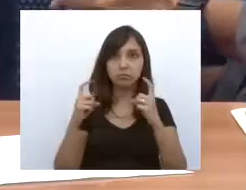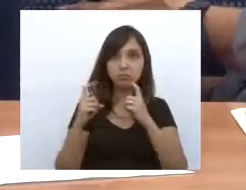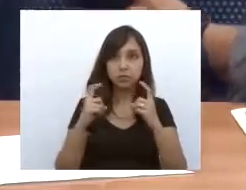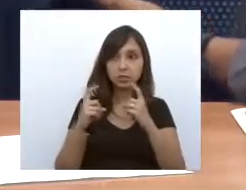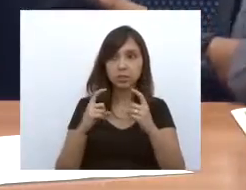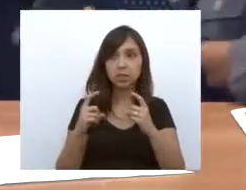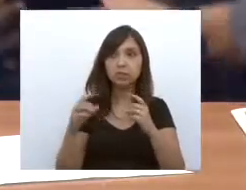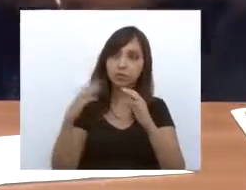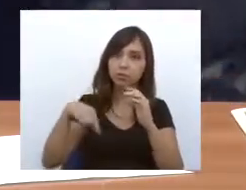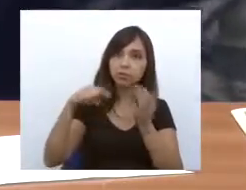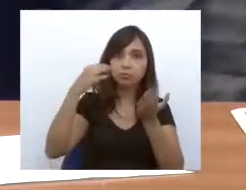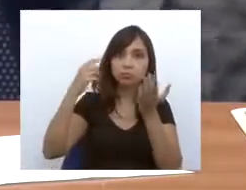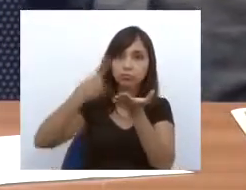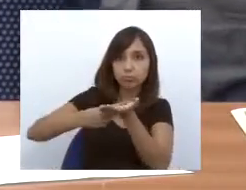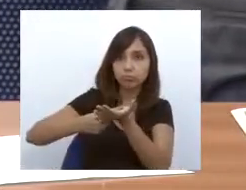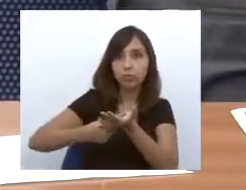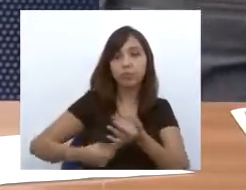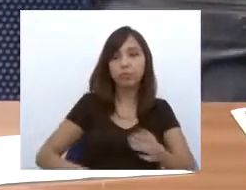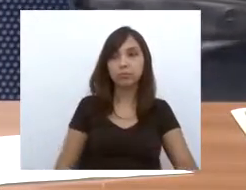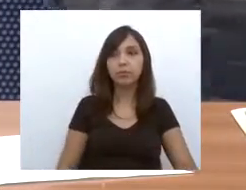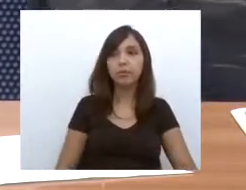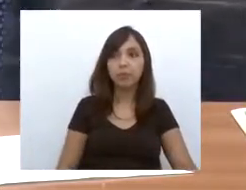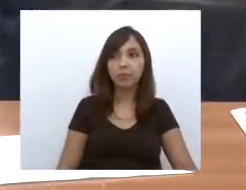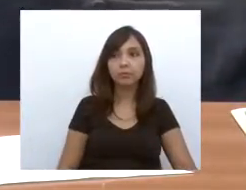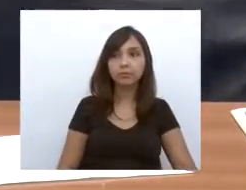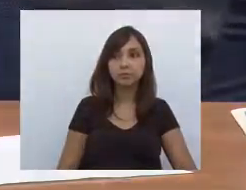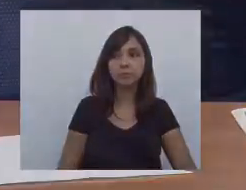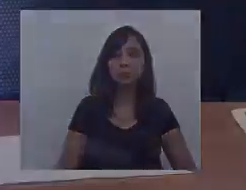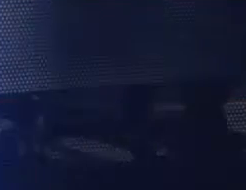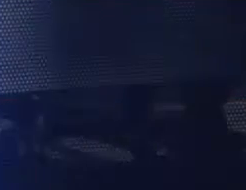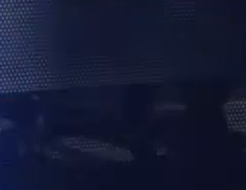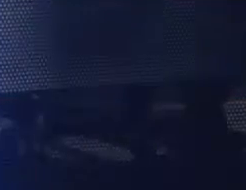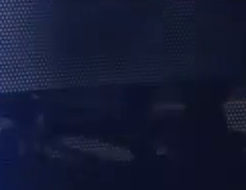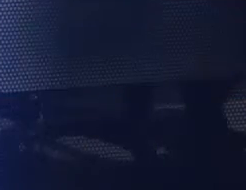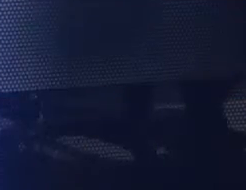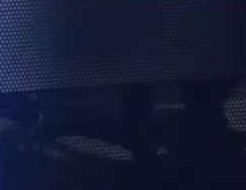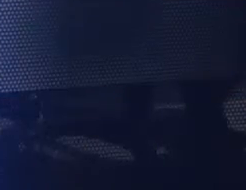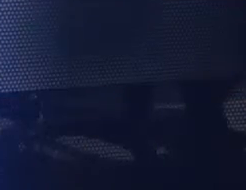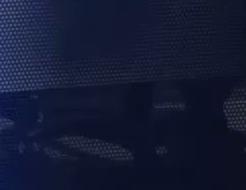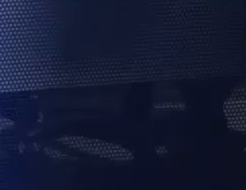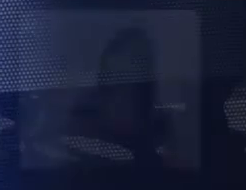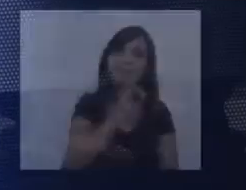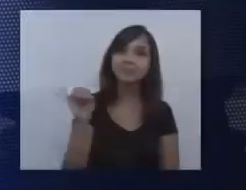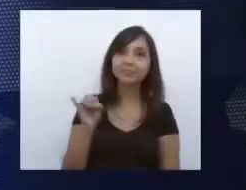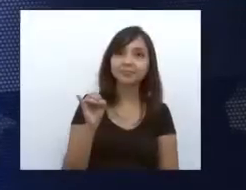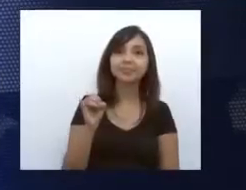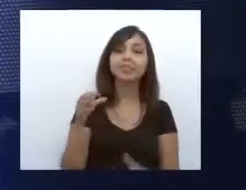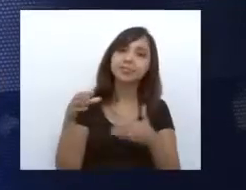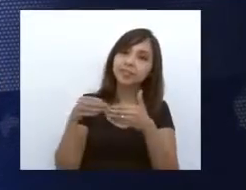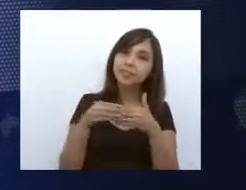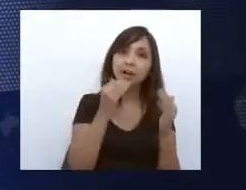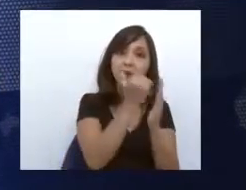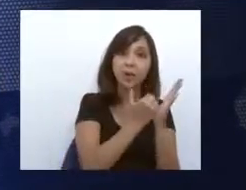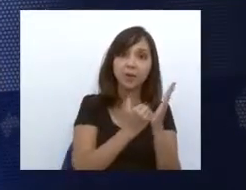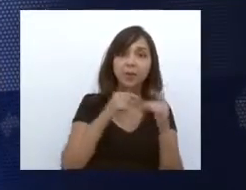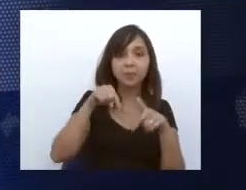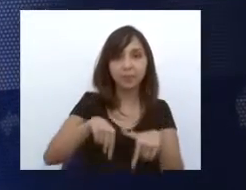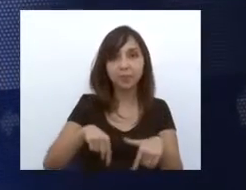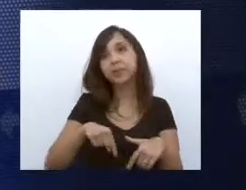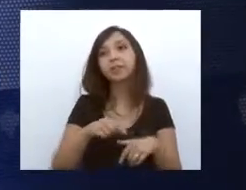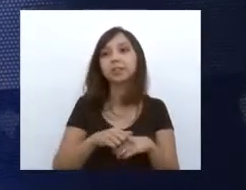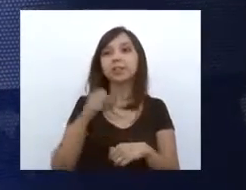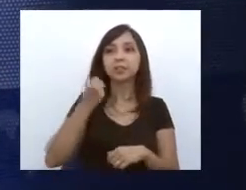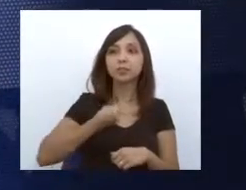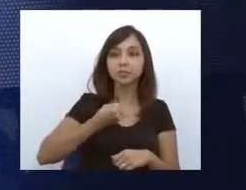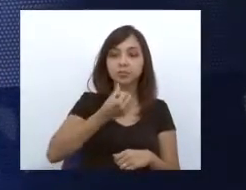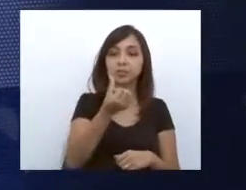lideranças e entrem no consenso. Se houver... Olá para você que acompanha a sessão ordinária de